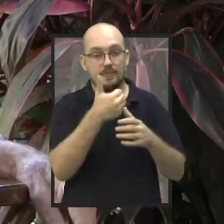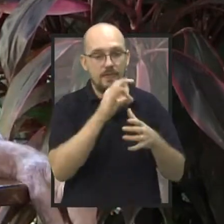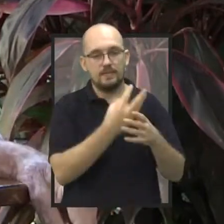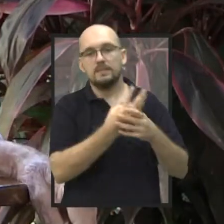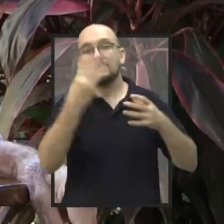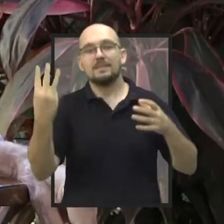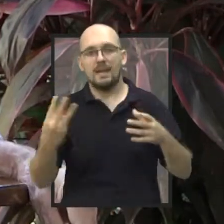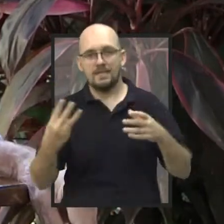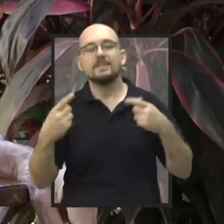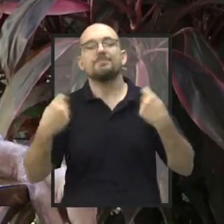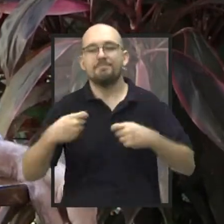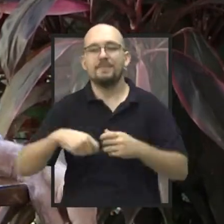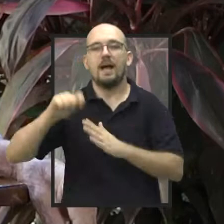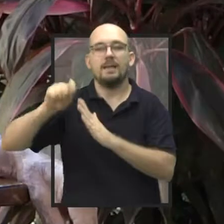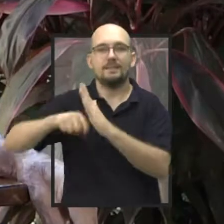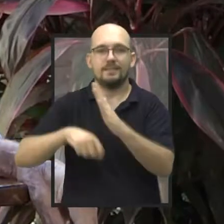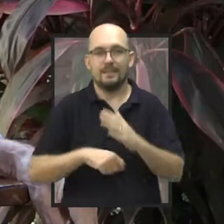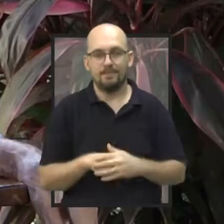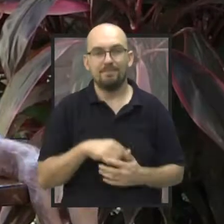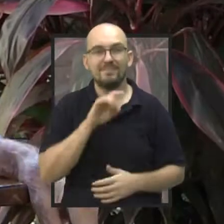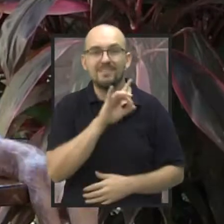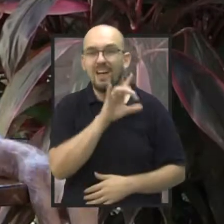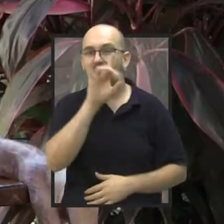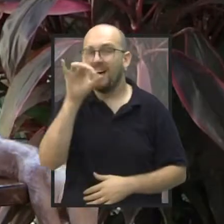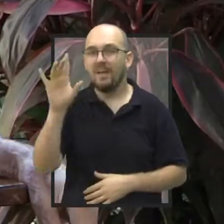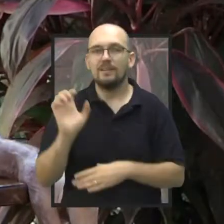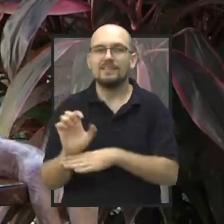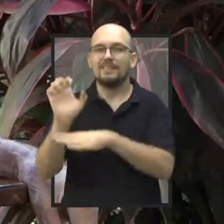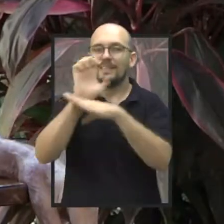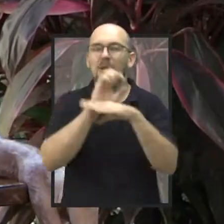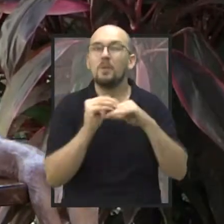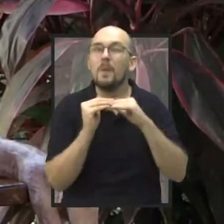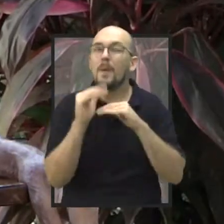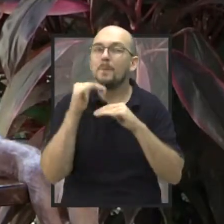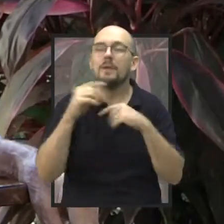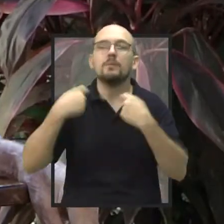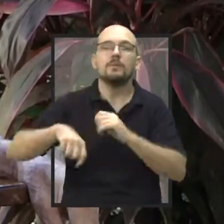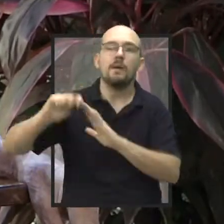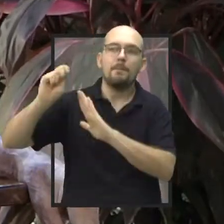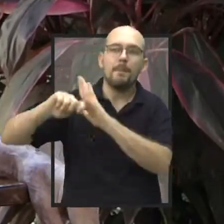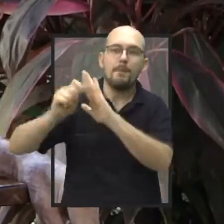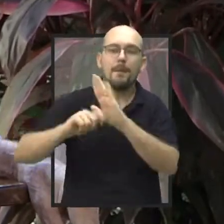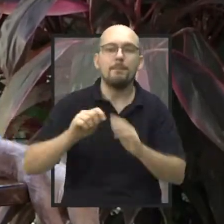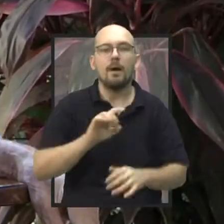de cada estado tem que ter no mínimo